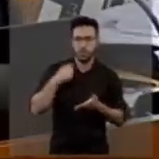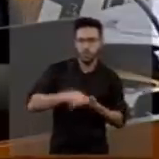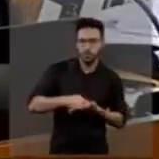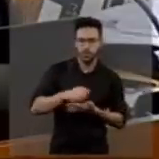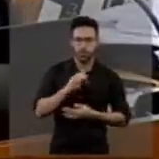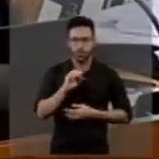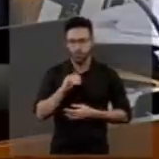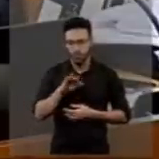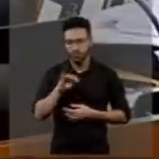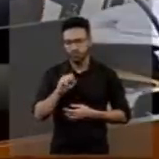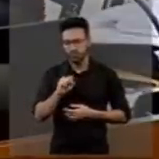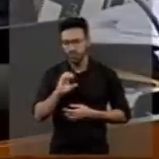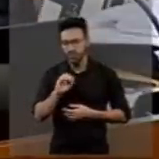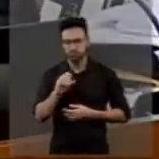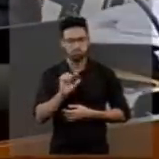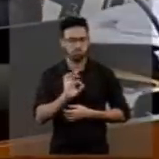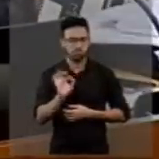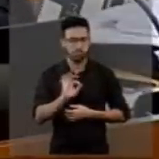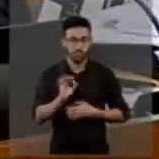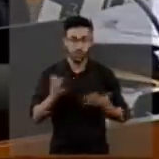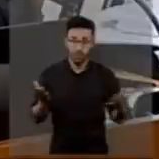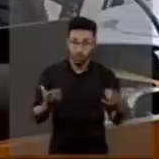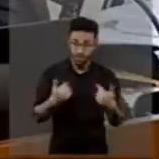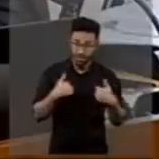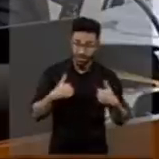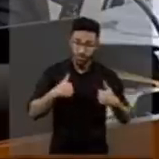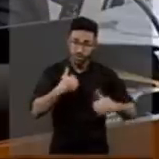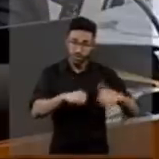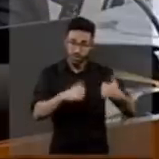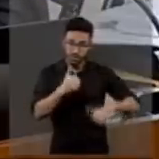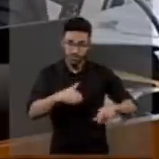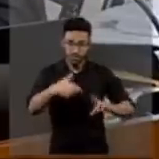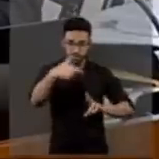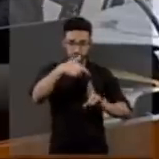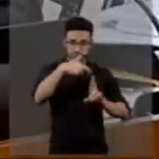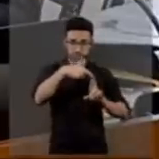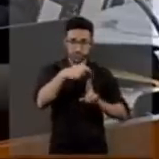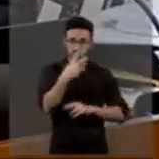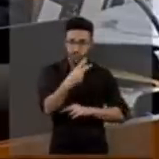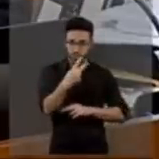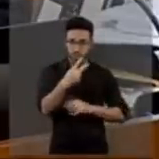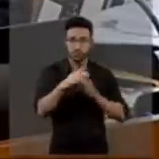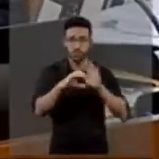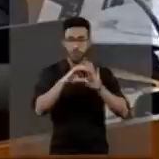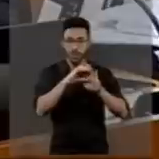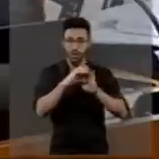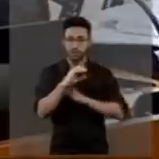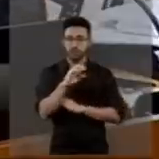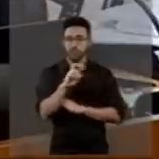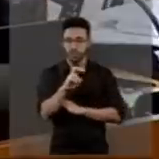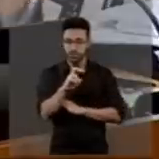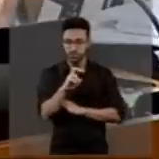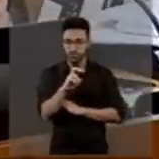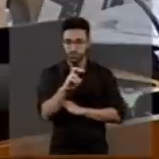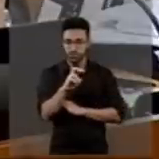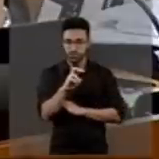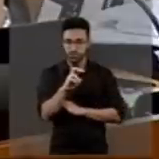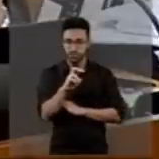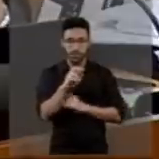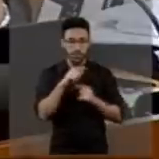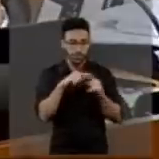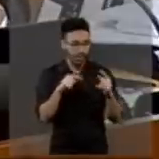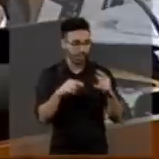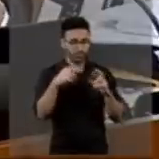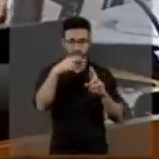Hoje, o que eu analisei é o inciso 2º e o parágrafo 5º. Agora, o inciso 2º e o parágrafo 5º, eles não vivem